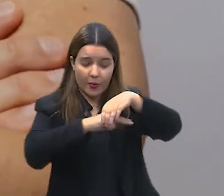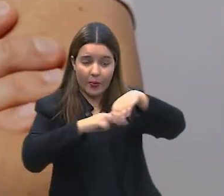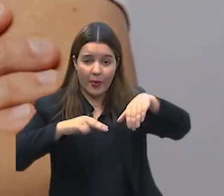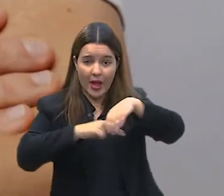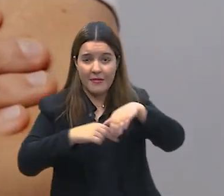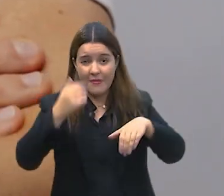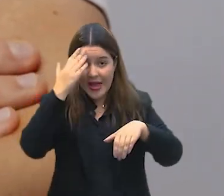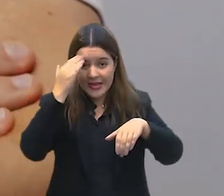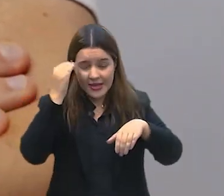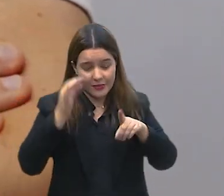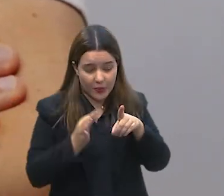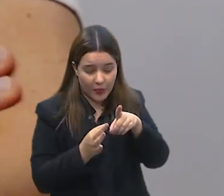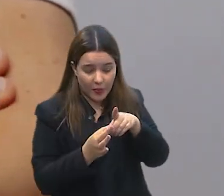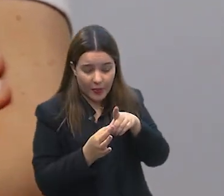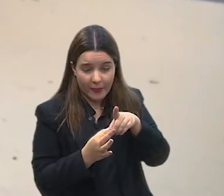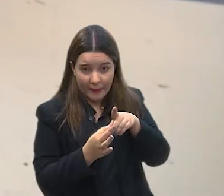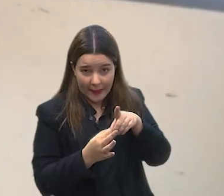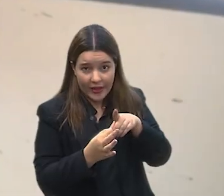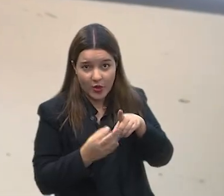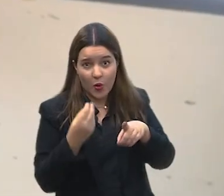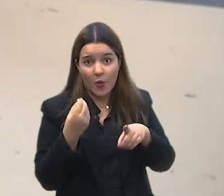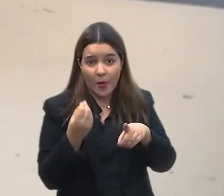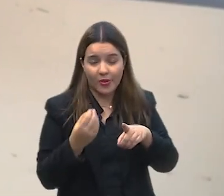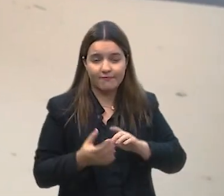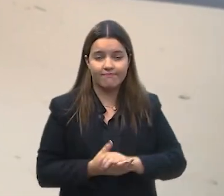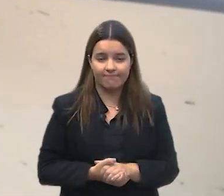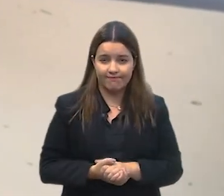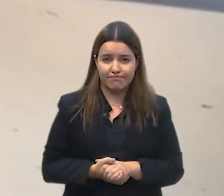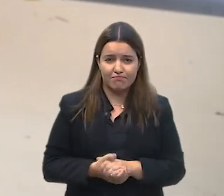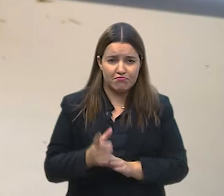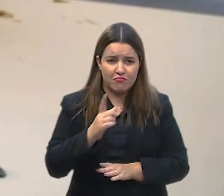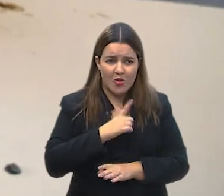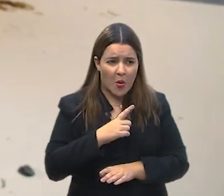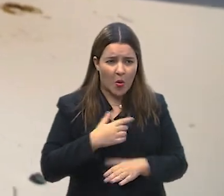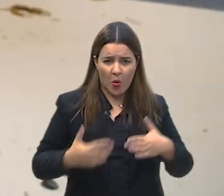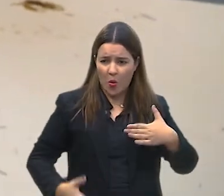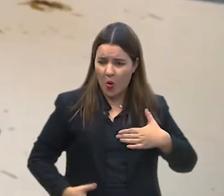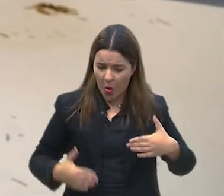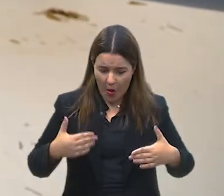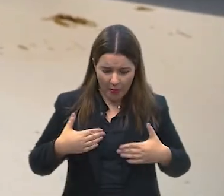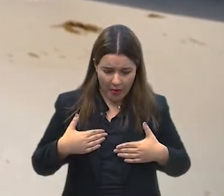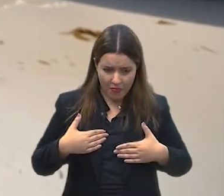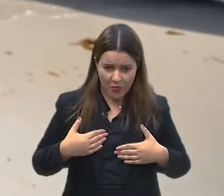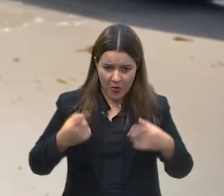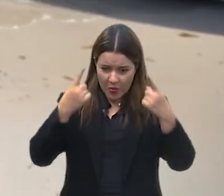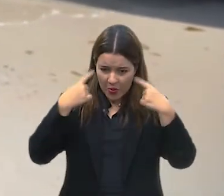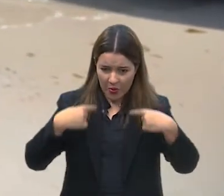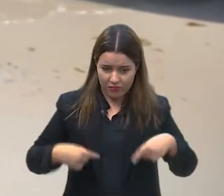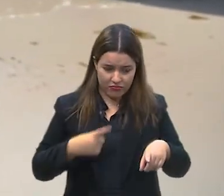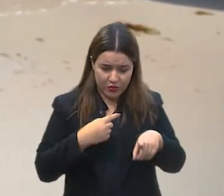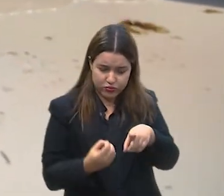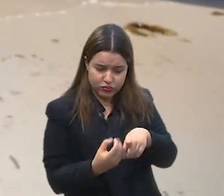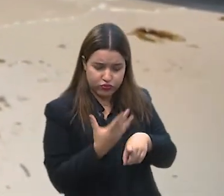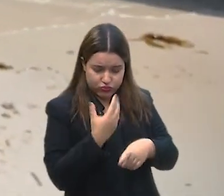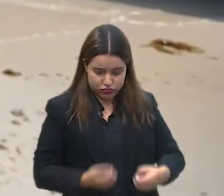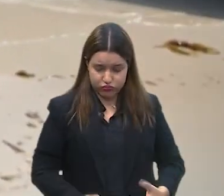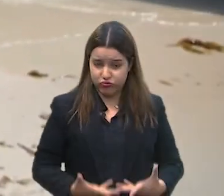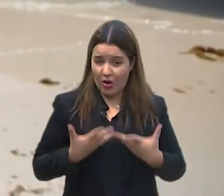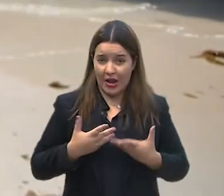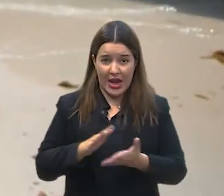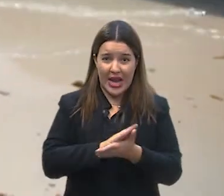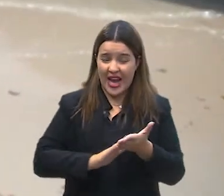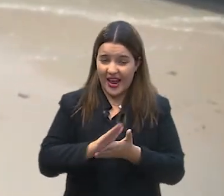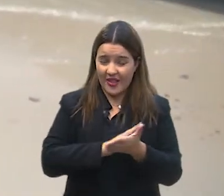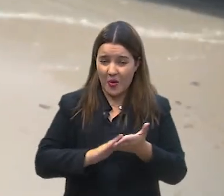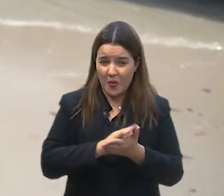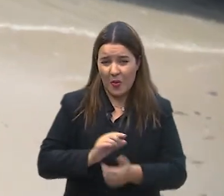quantificar a doença na próstata, e não há nenhum sinal desse câncer saindo dos limites da próstata, ou seja, uma